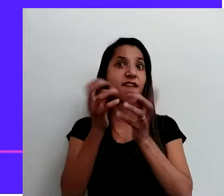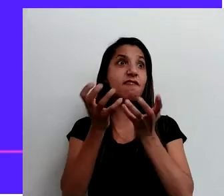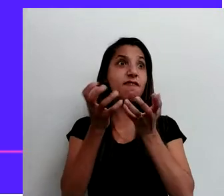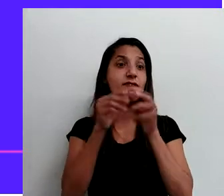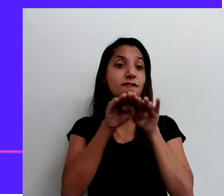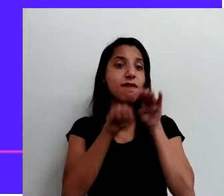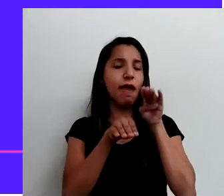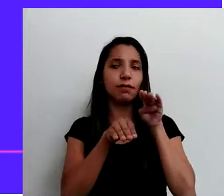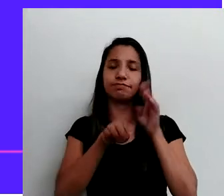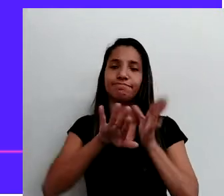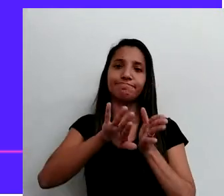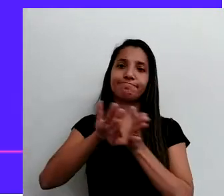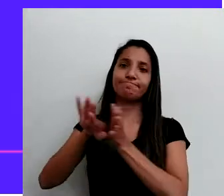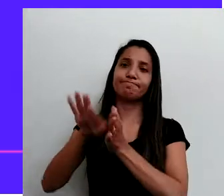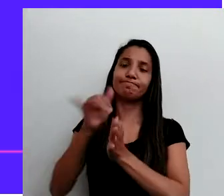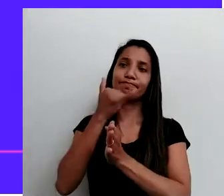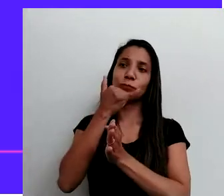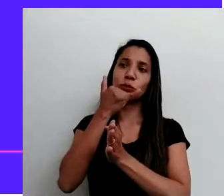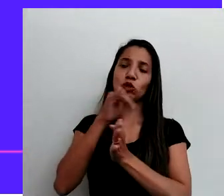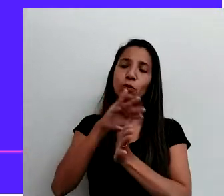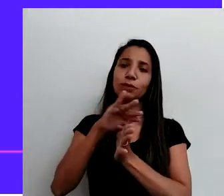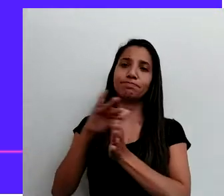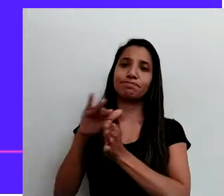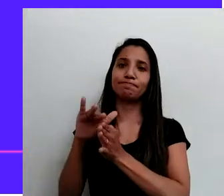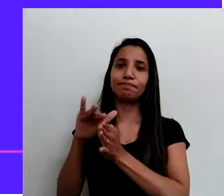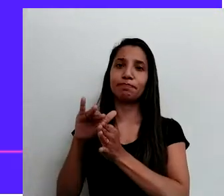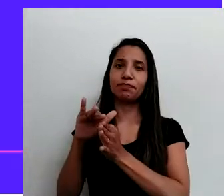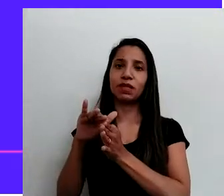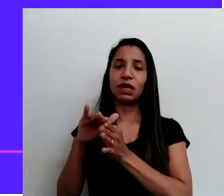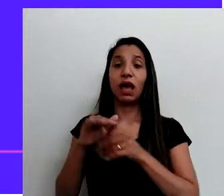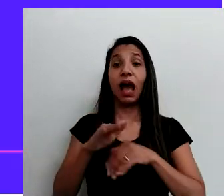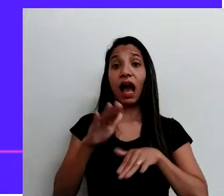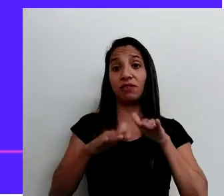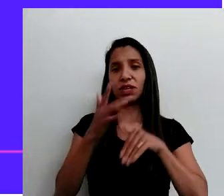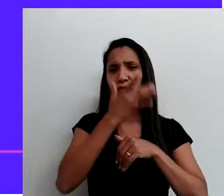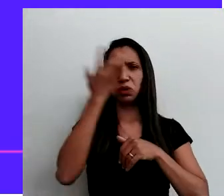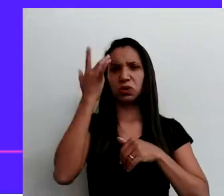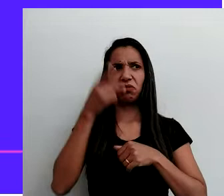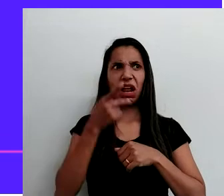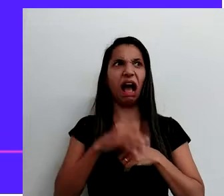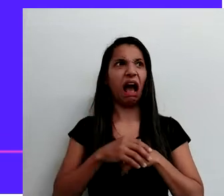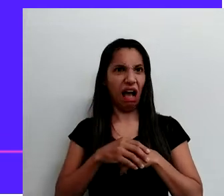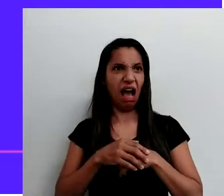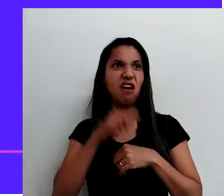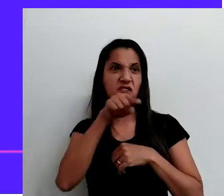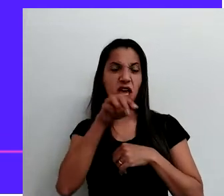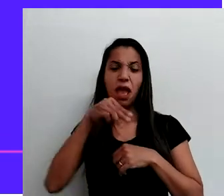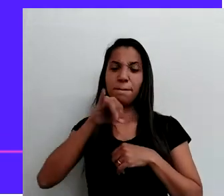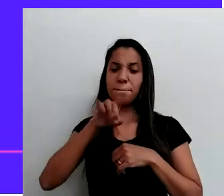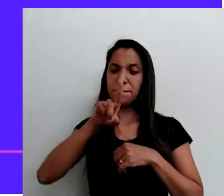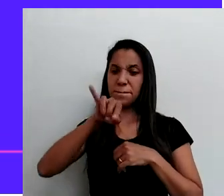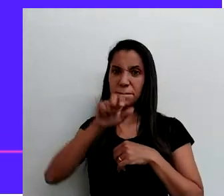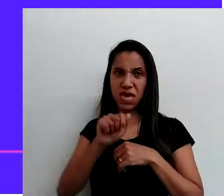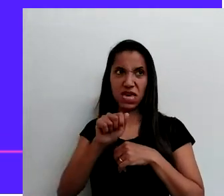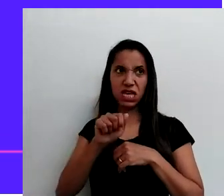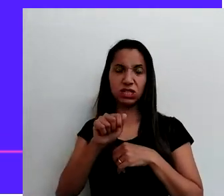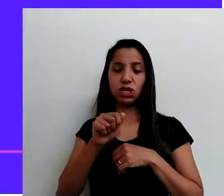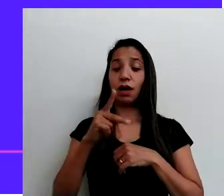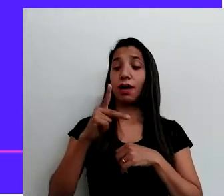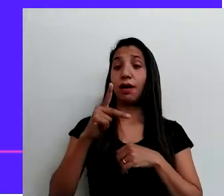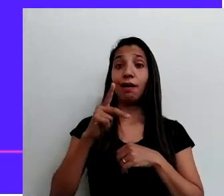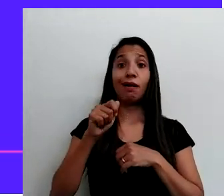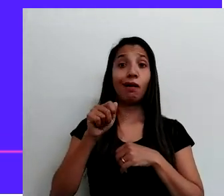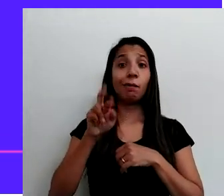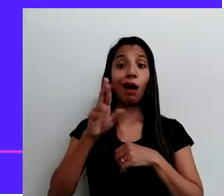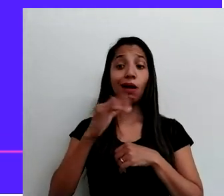Então vocês são uma mídia parcial. Gente, a gente é uma mídia extremamente posicionada, porque é assim que a gente entende que precisa ser nesse país,